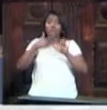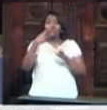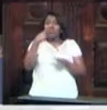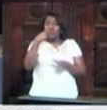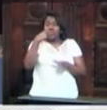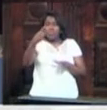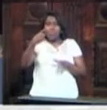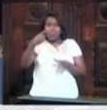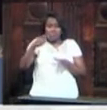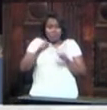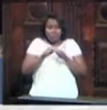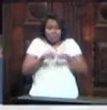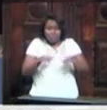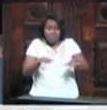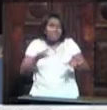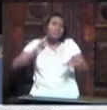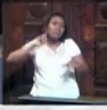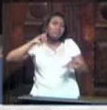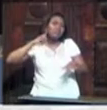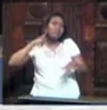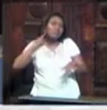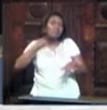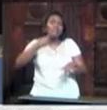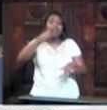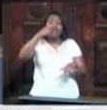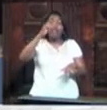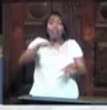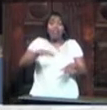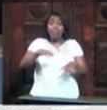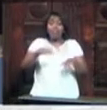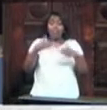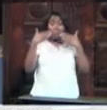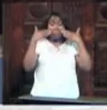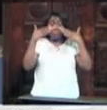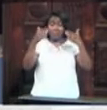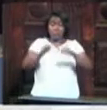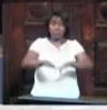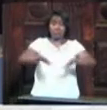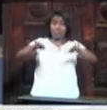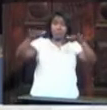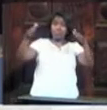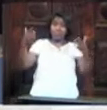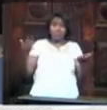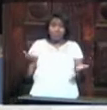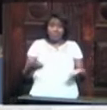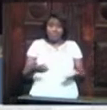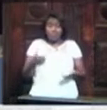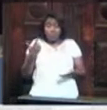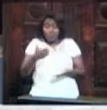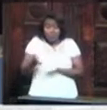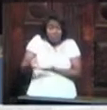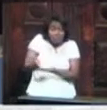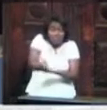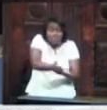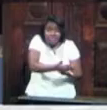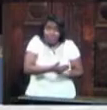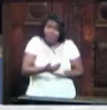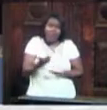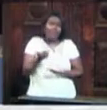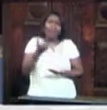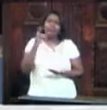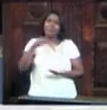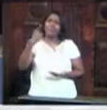esgoto sendo jogado a céu aberto, sem qualquer recolhimento e,